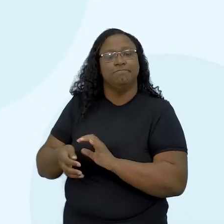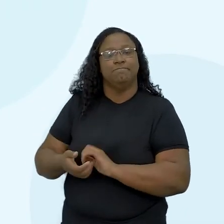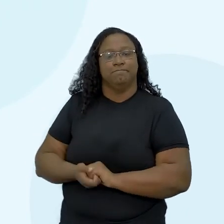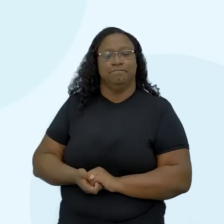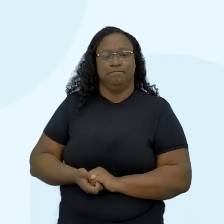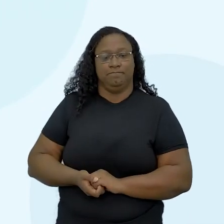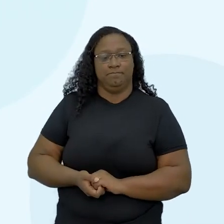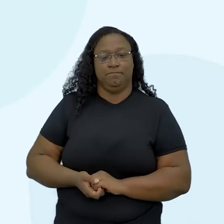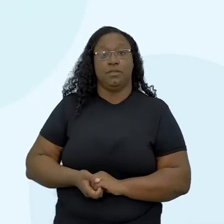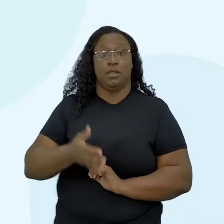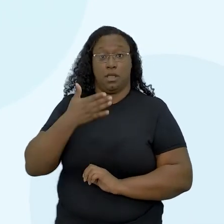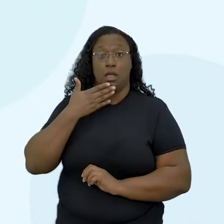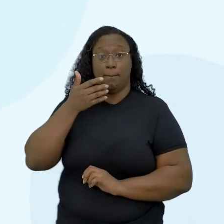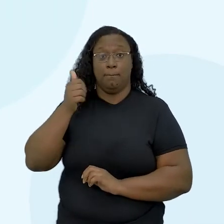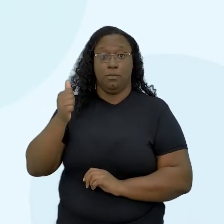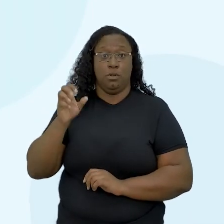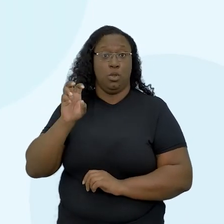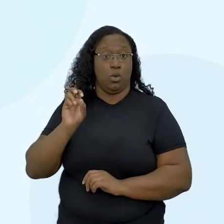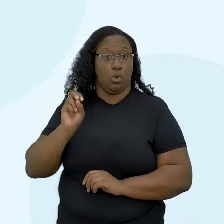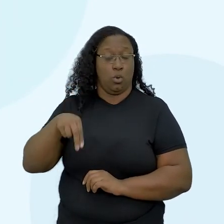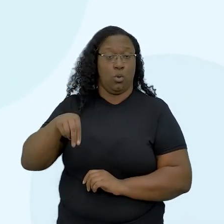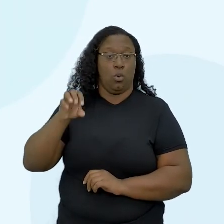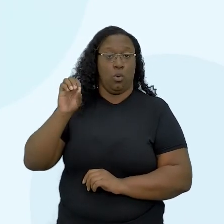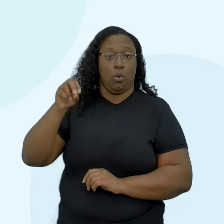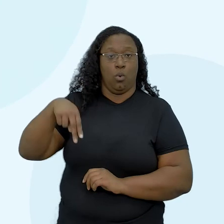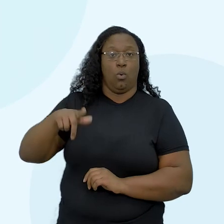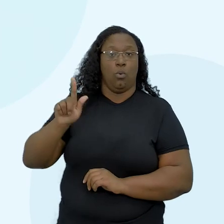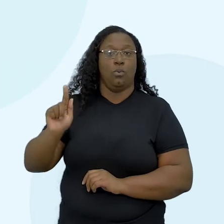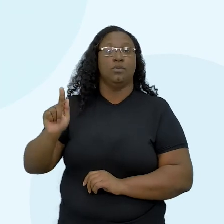melhor ONG do estado de São Paulo em